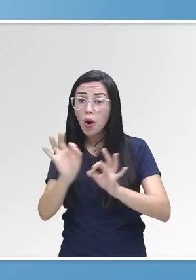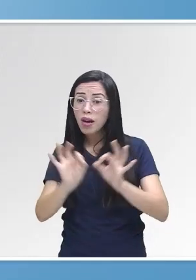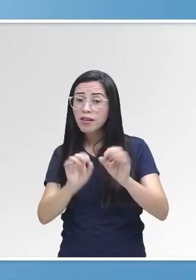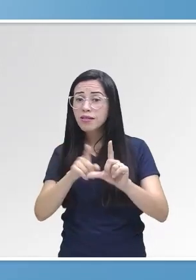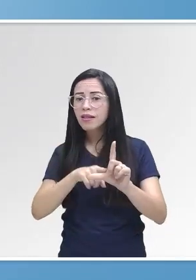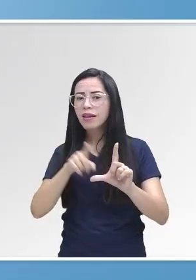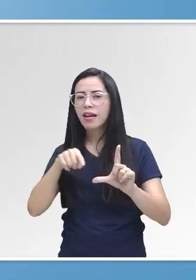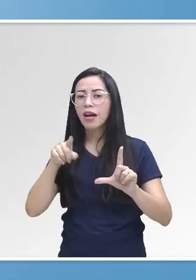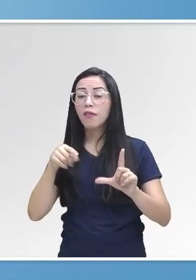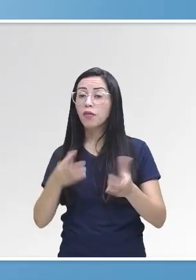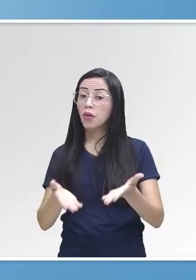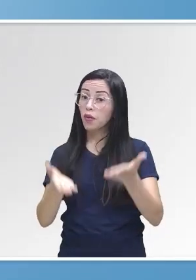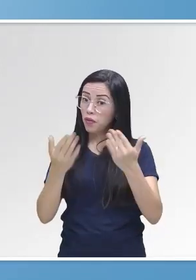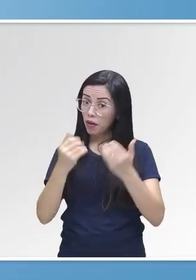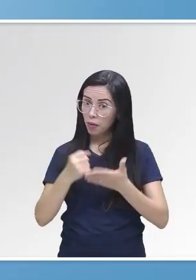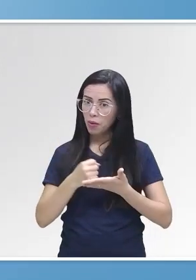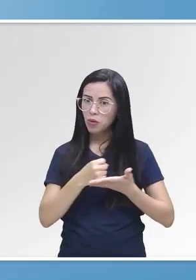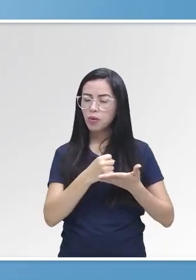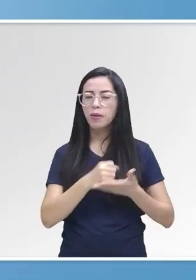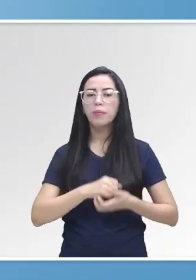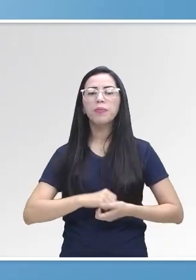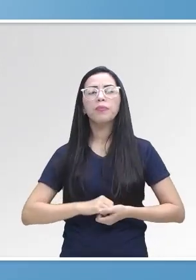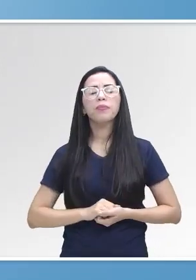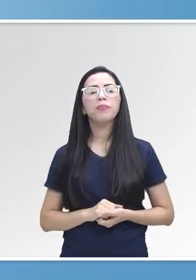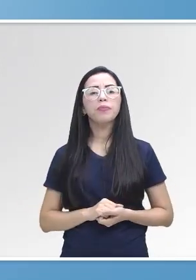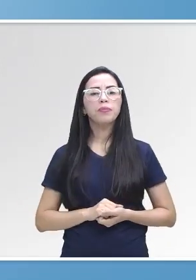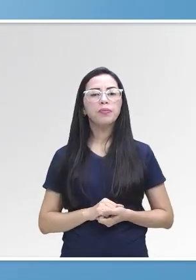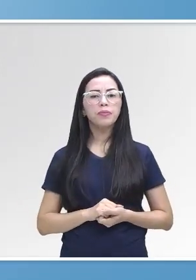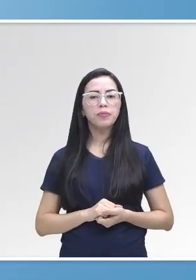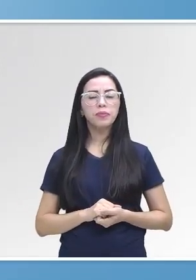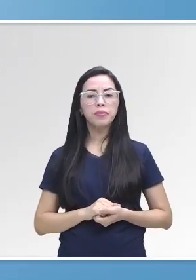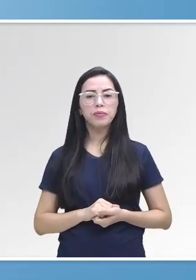esses gráficos vamos lá ajudar ele